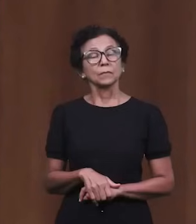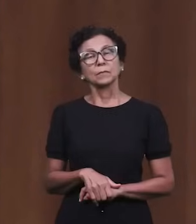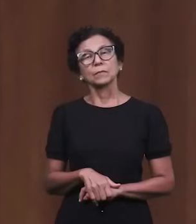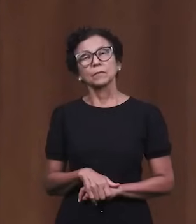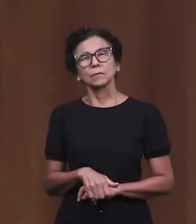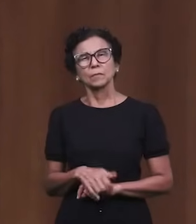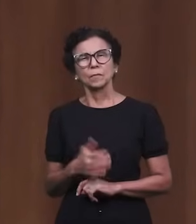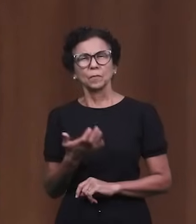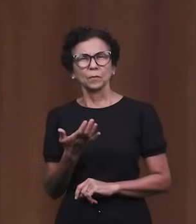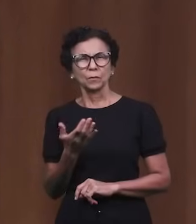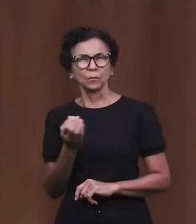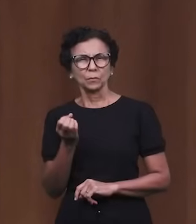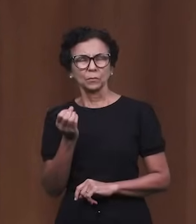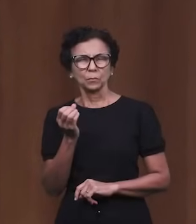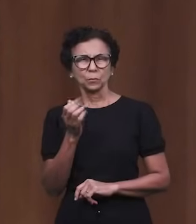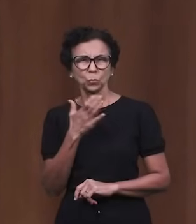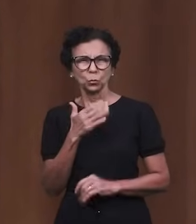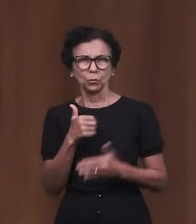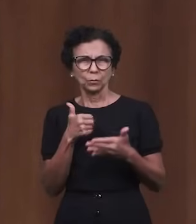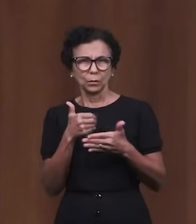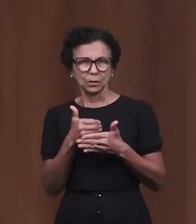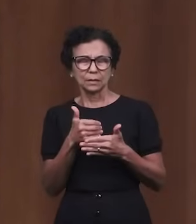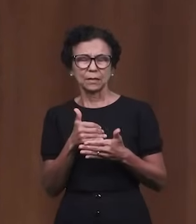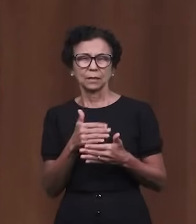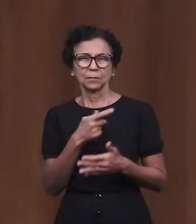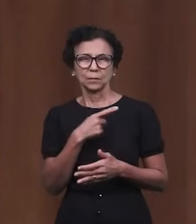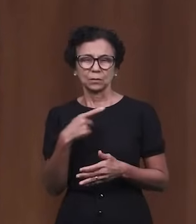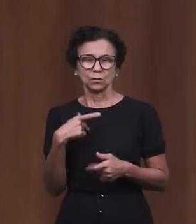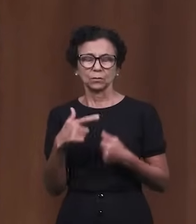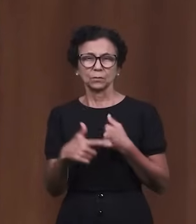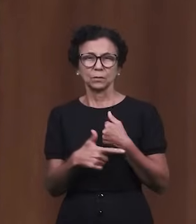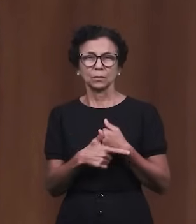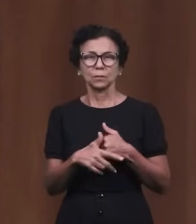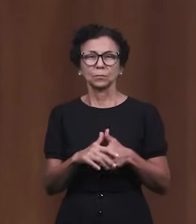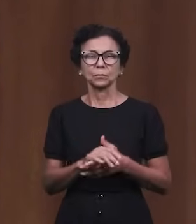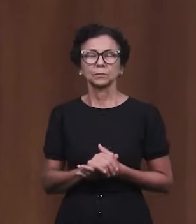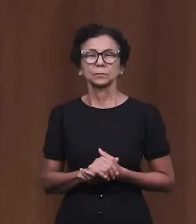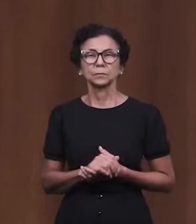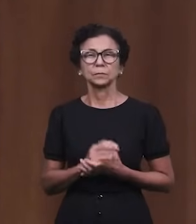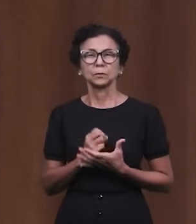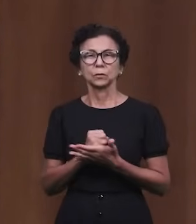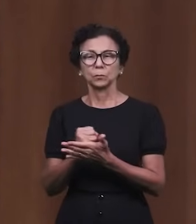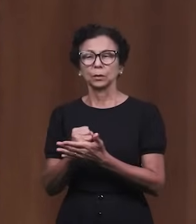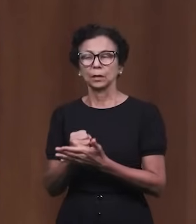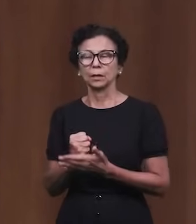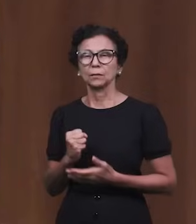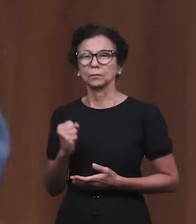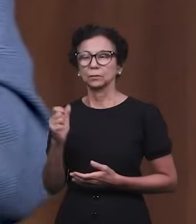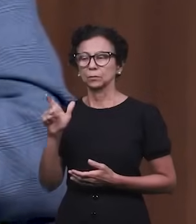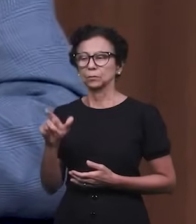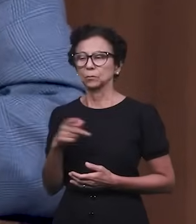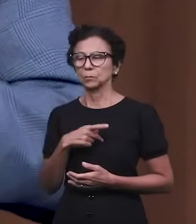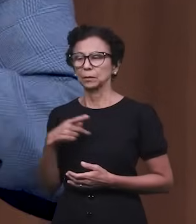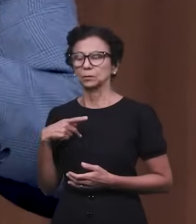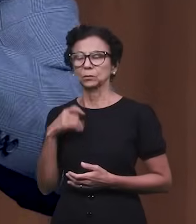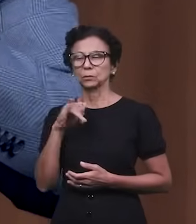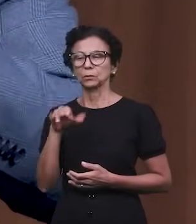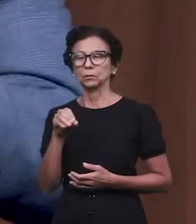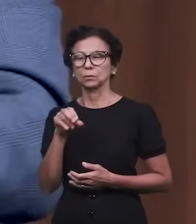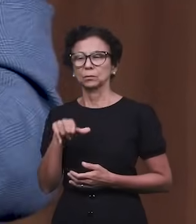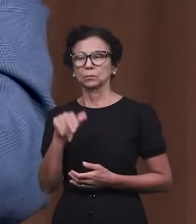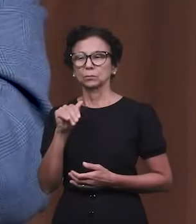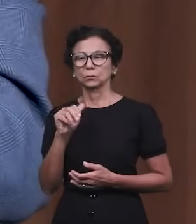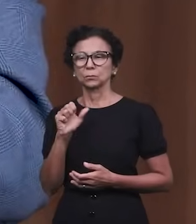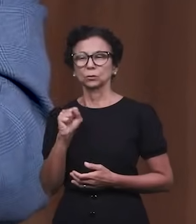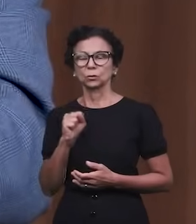converteu, veio de uma igreja tradicional, uma irmã, mas ela era muito sofisticada,